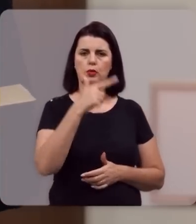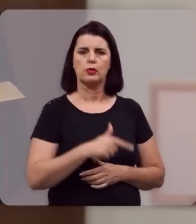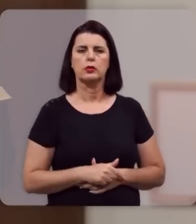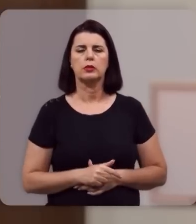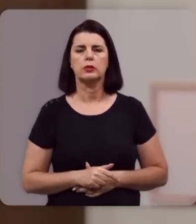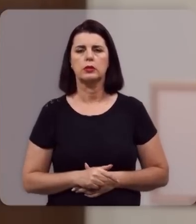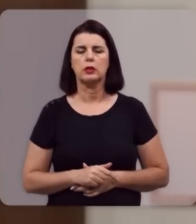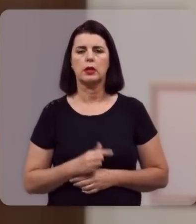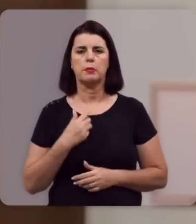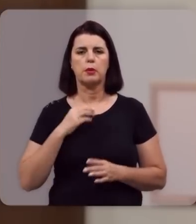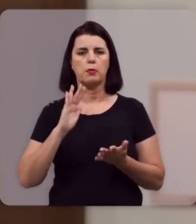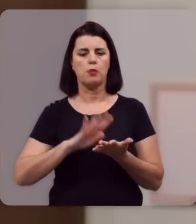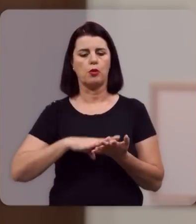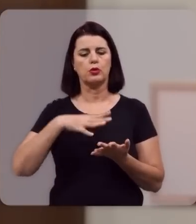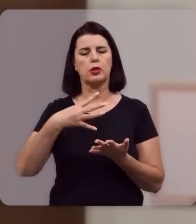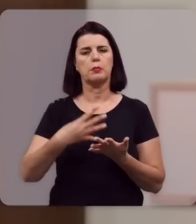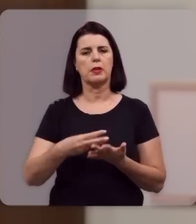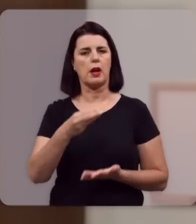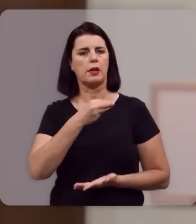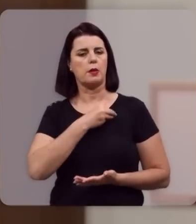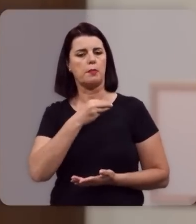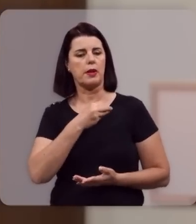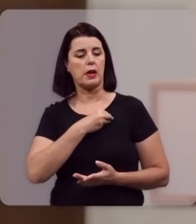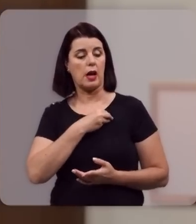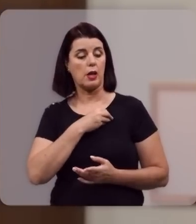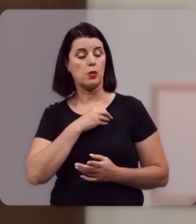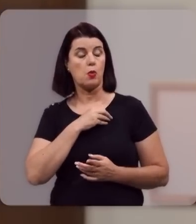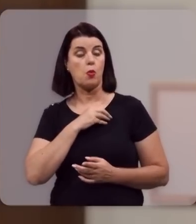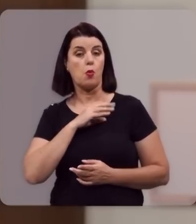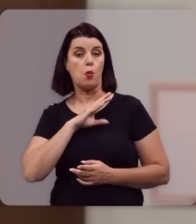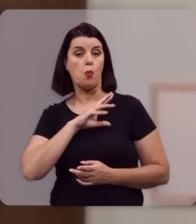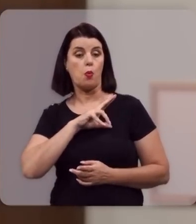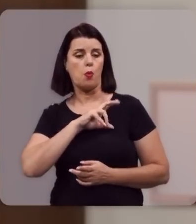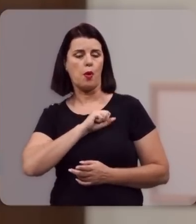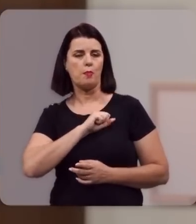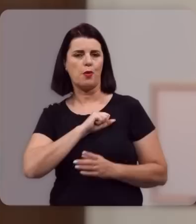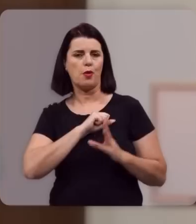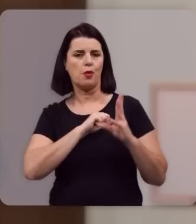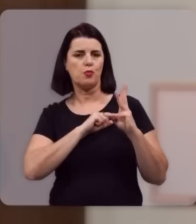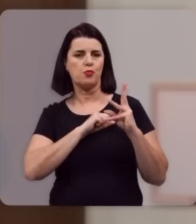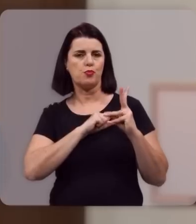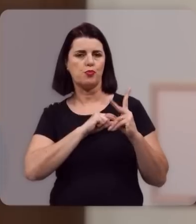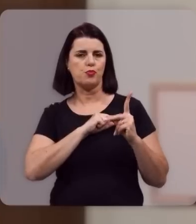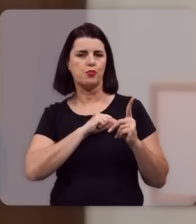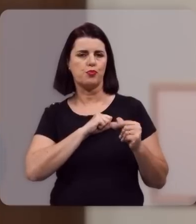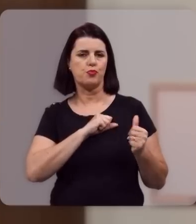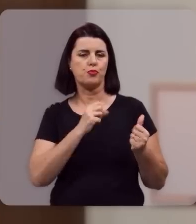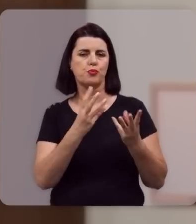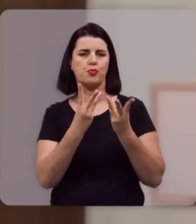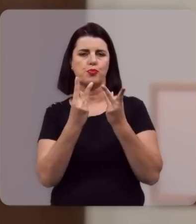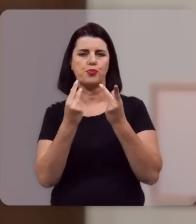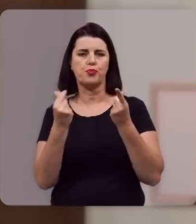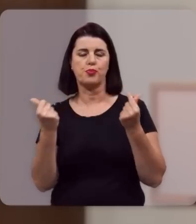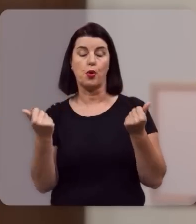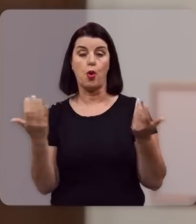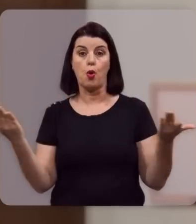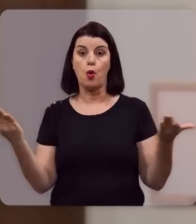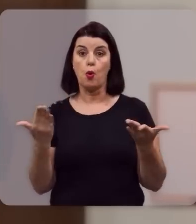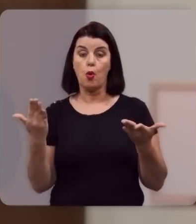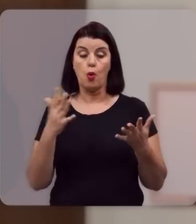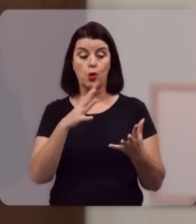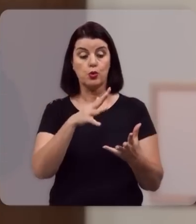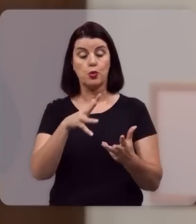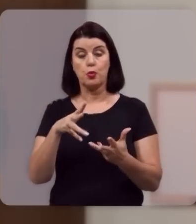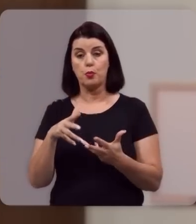12, e por se multiplicar a iniquidade, o amor se esfriará de quase todos. Ou seja, o mundo hoje é